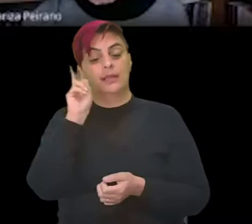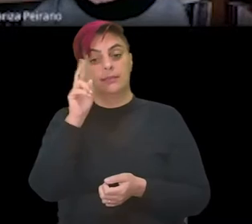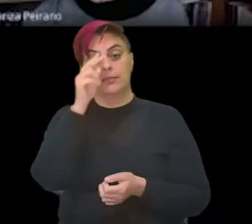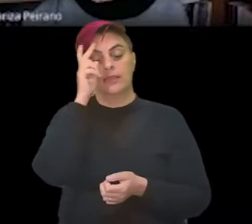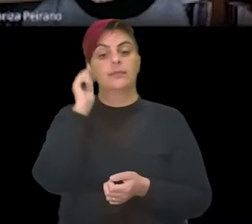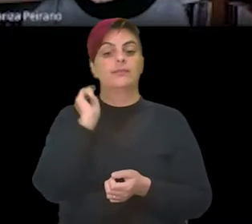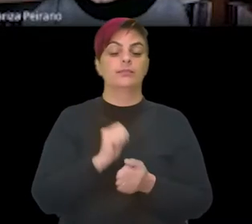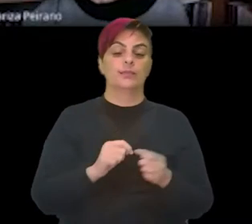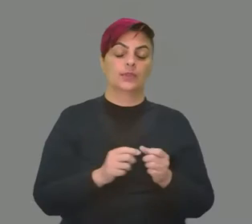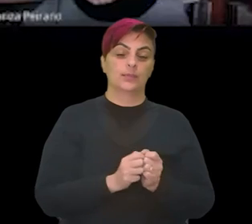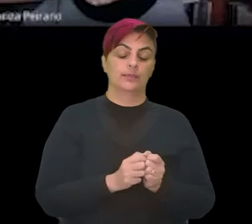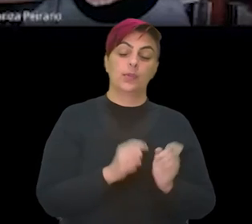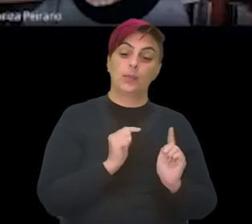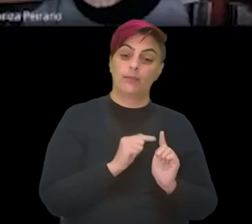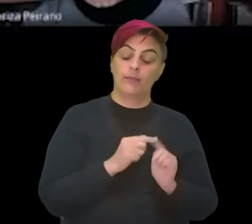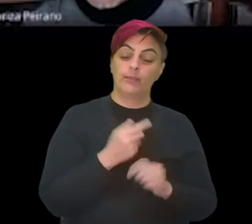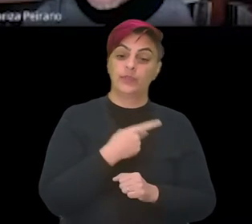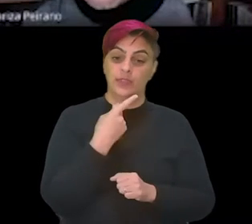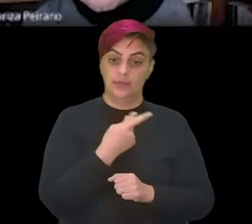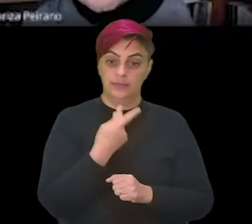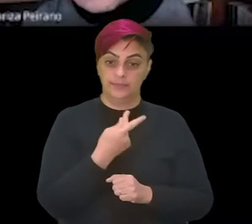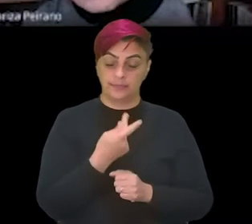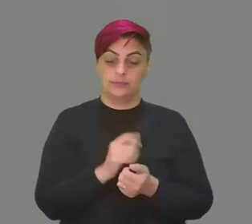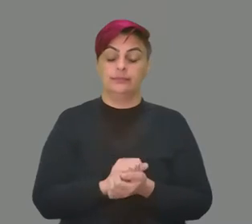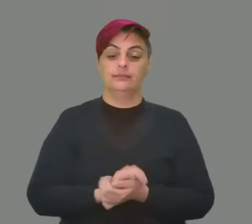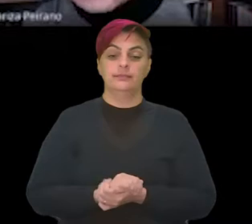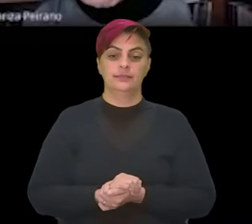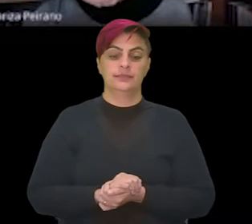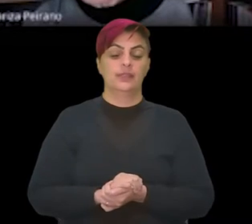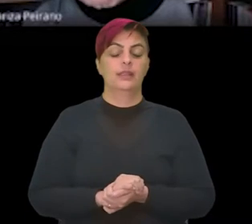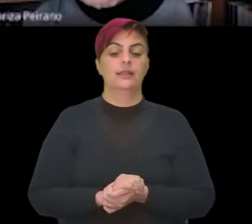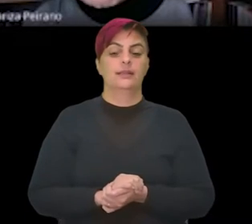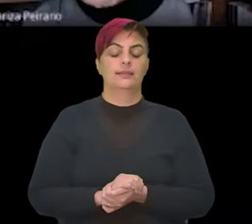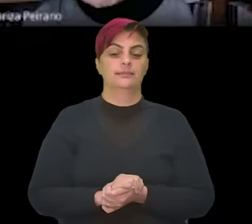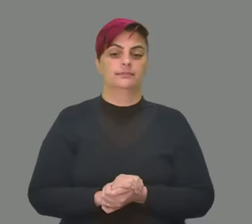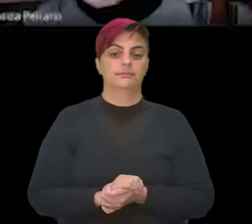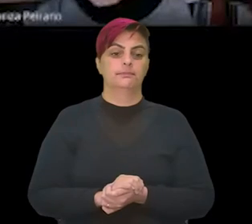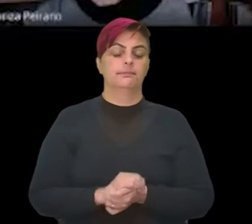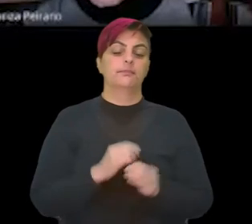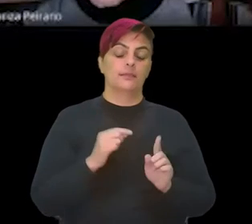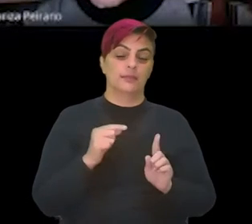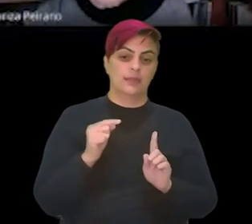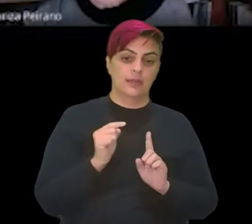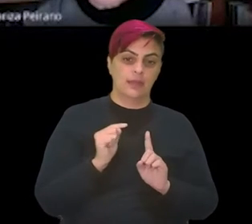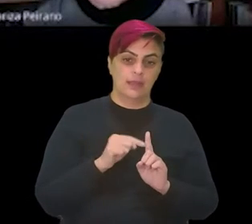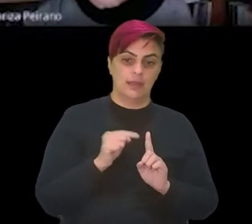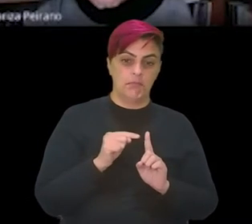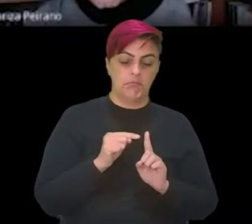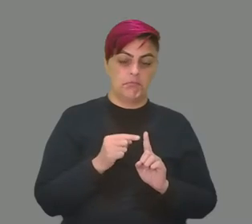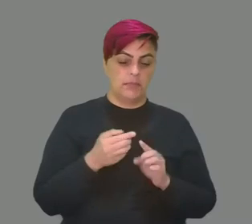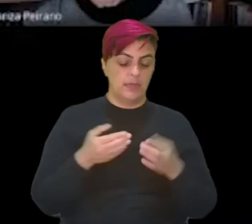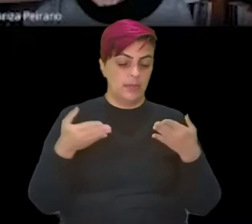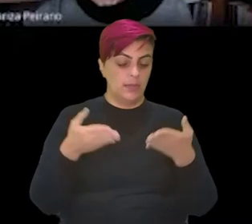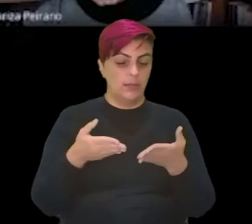Lembrando que Rivers havia mencionado a necessidade de simpatia e tato, Malinowski tornou-os centrais na